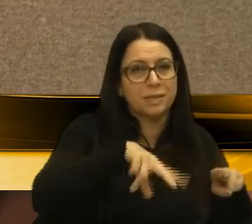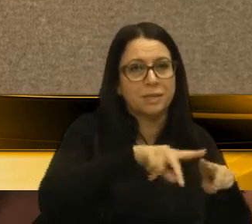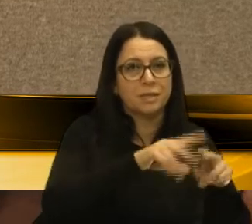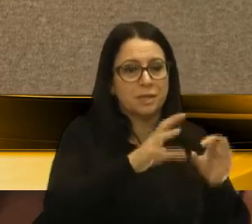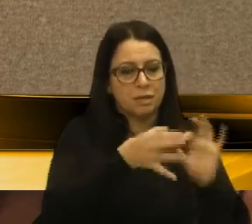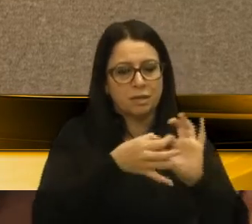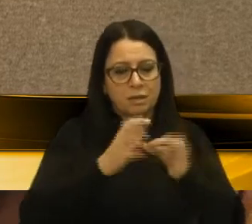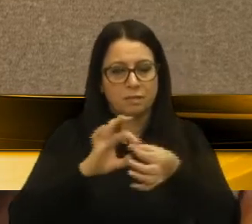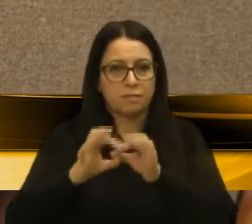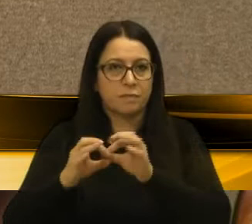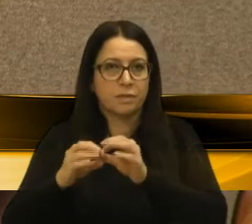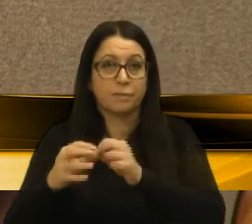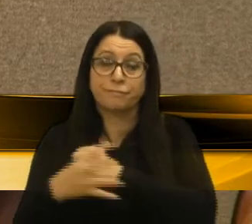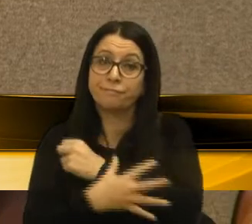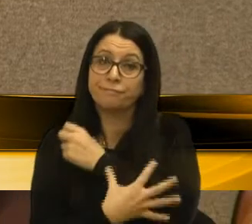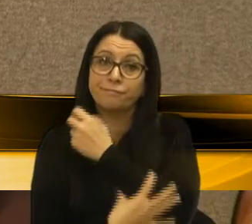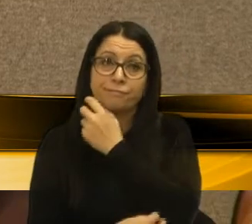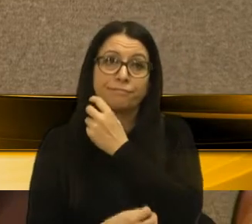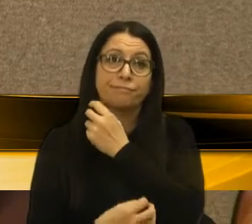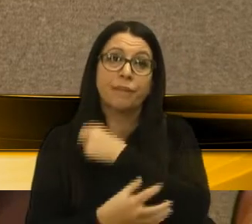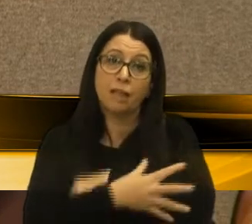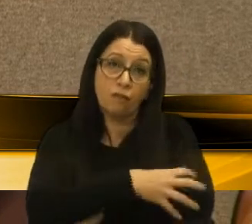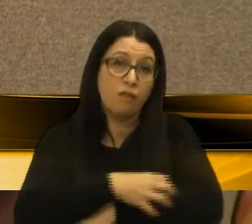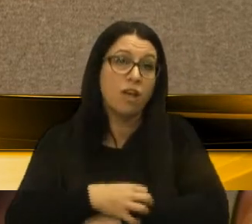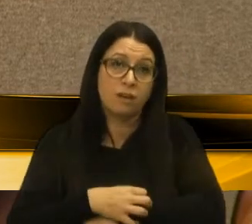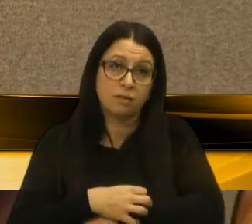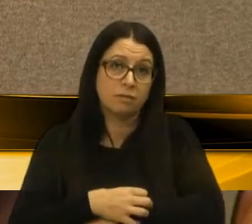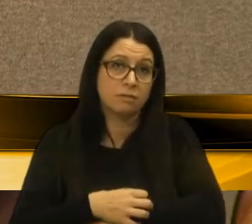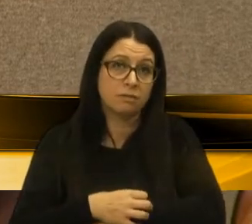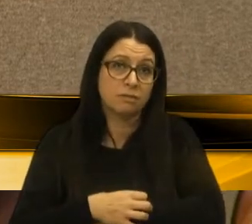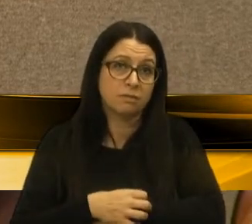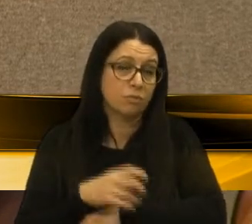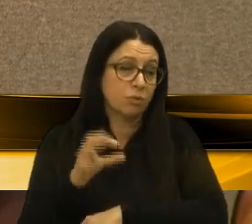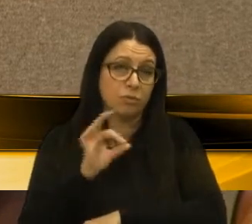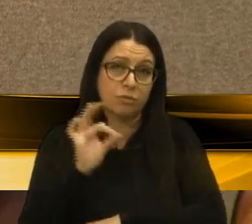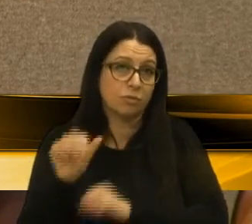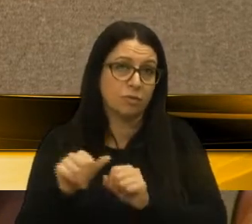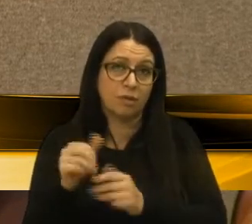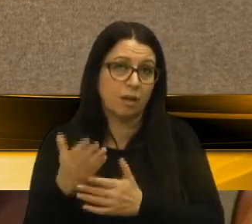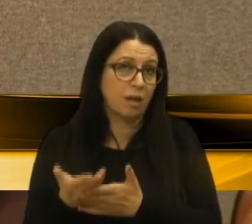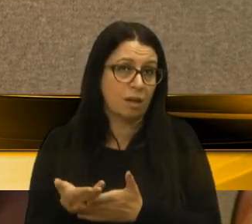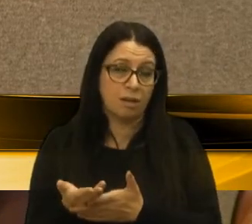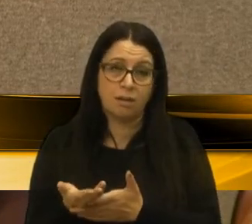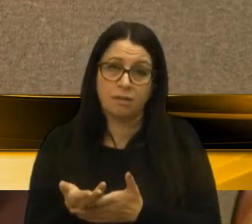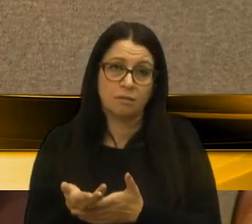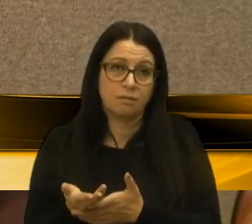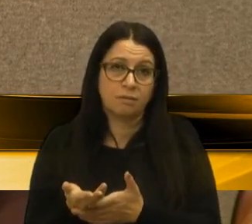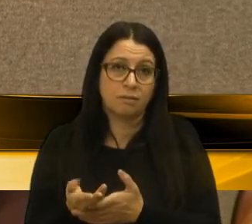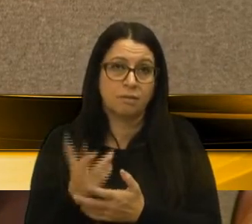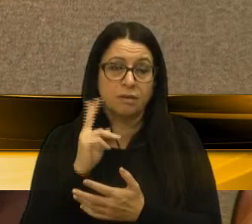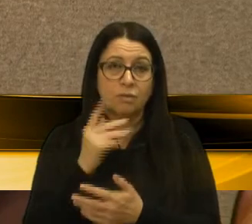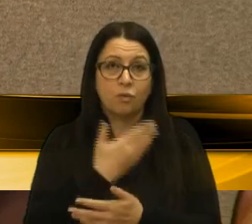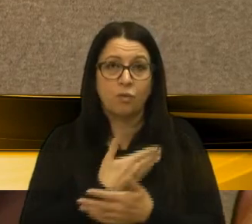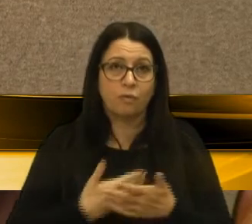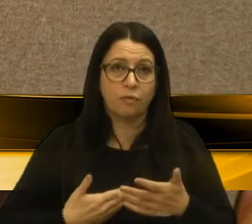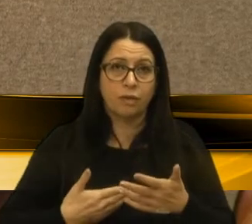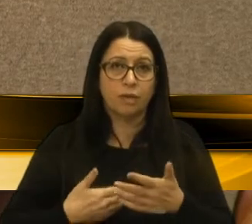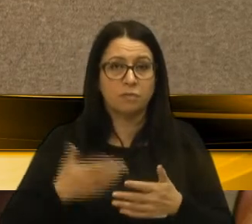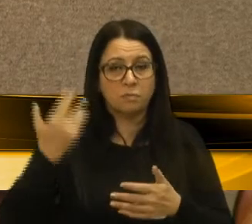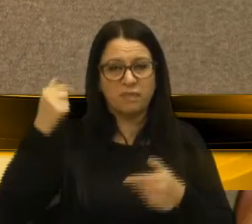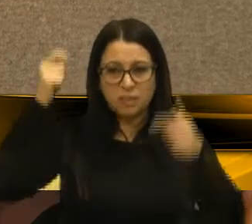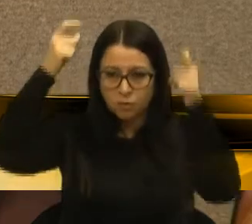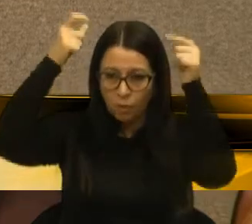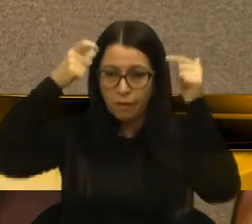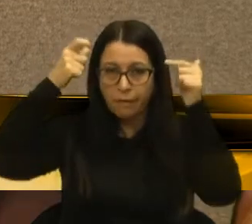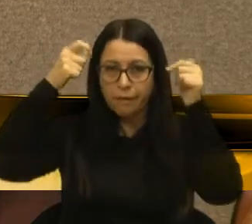acorrentaram nas favelas. Porque não houve absolutamente nada por parte do governo imperial